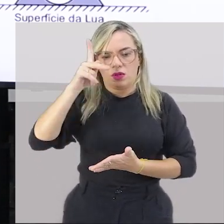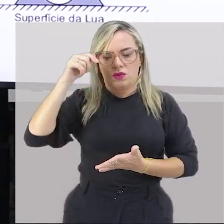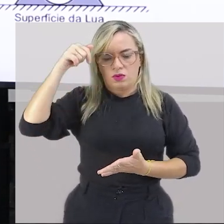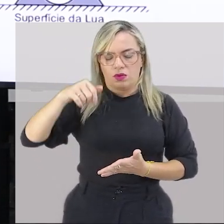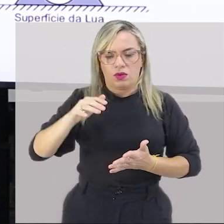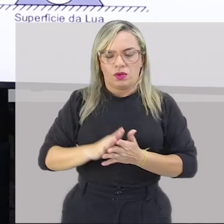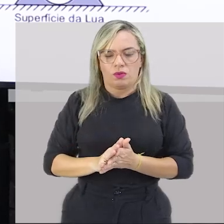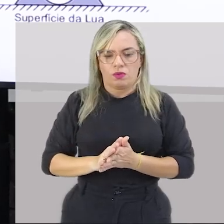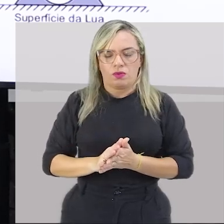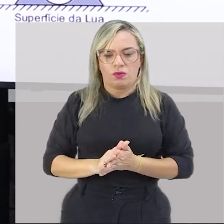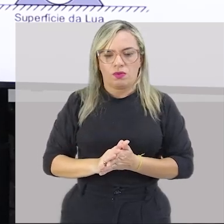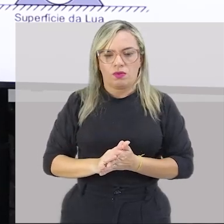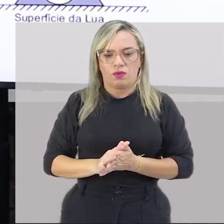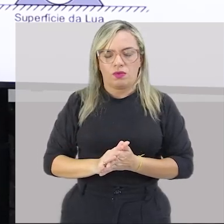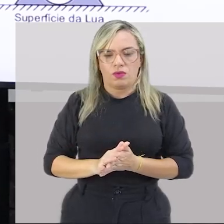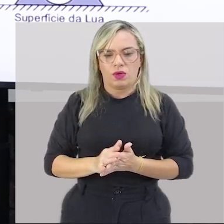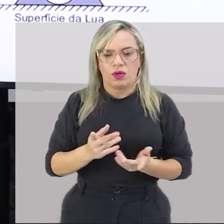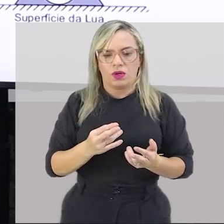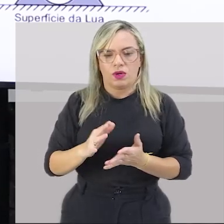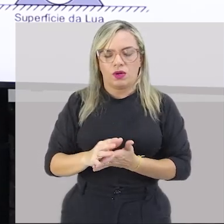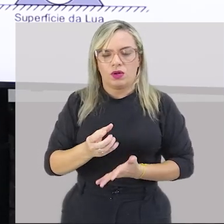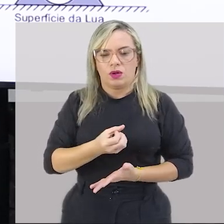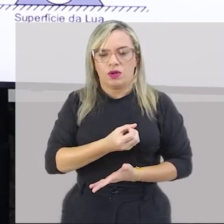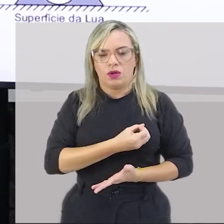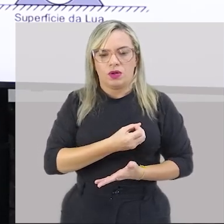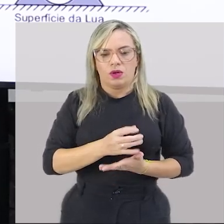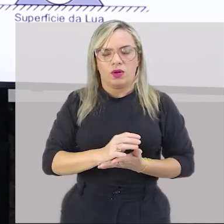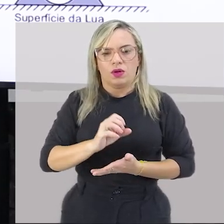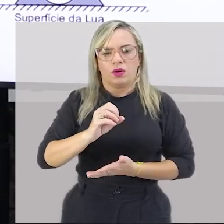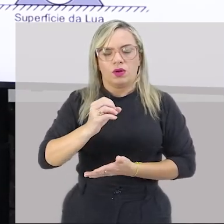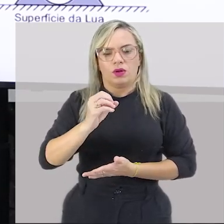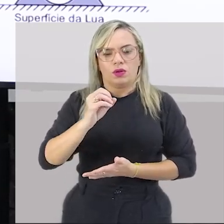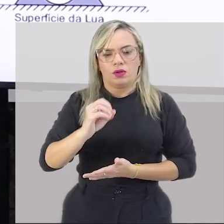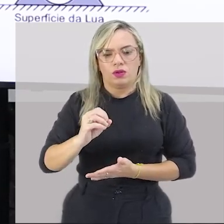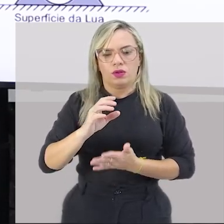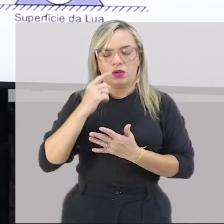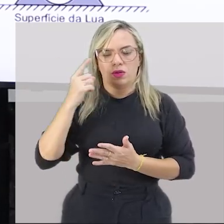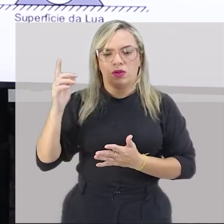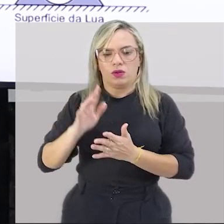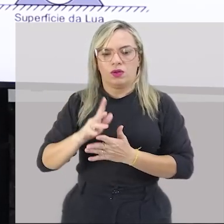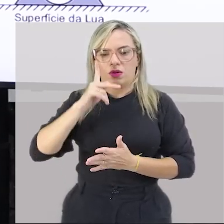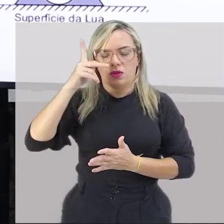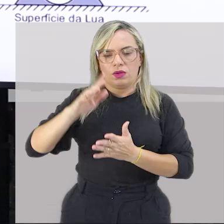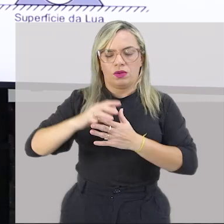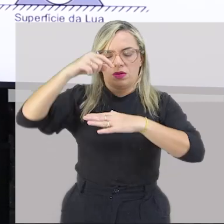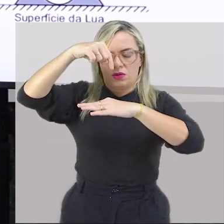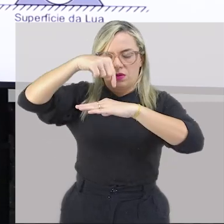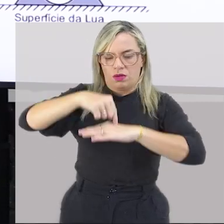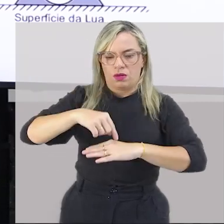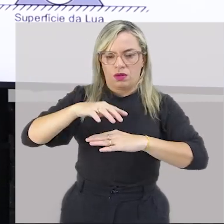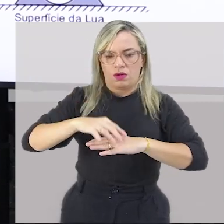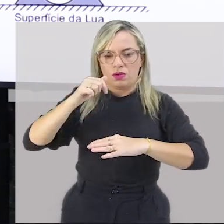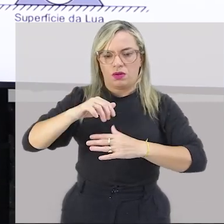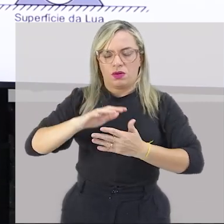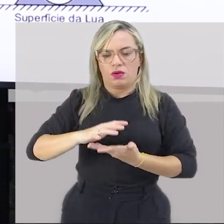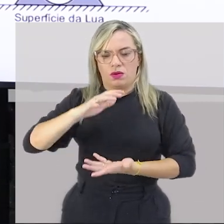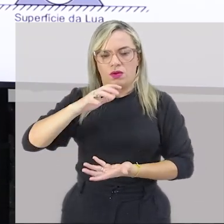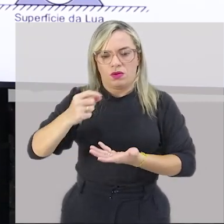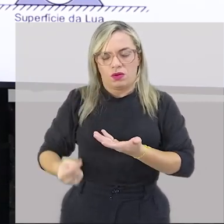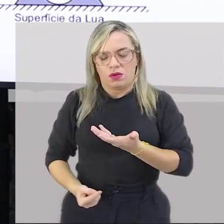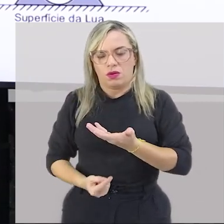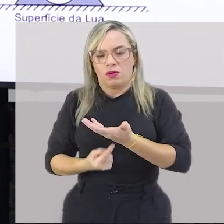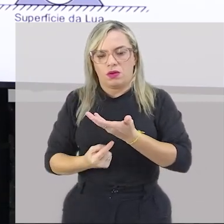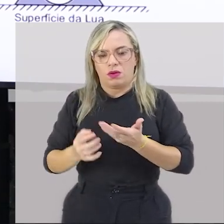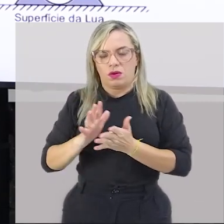força. Se o peso fosse maior do que a força para cima, ela afundava. Se a força para cima fosse maior do que o peso,